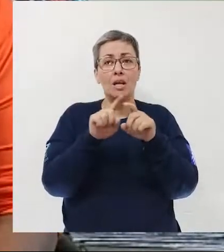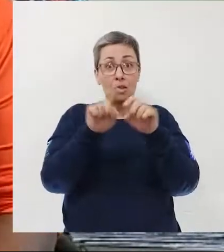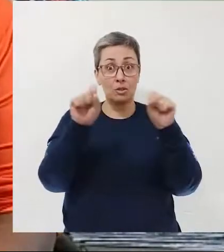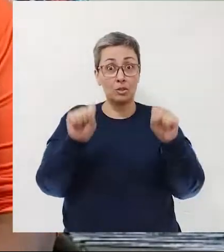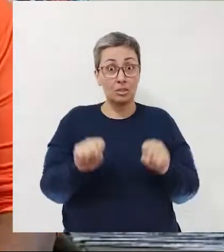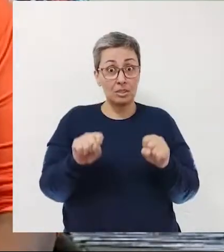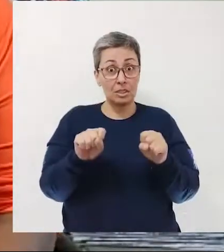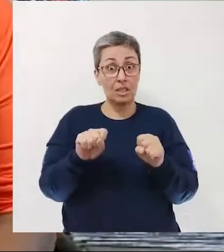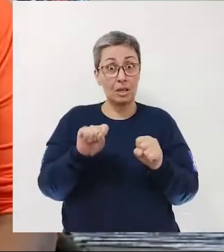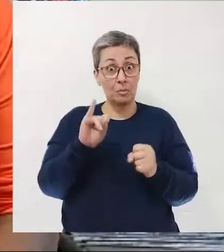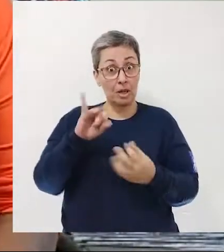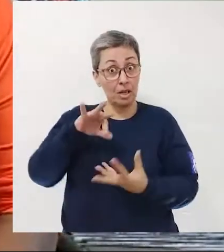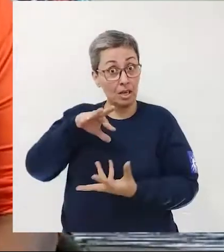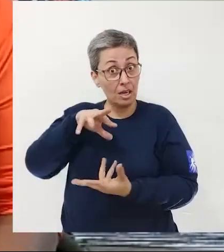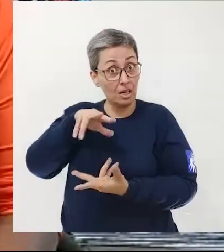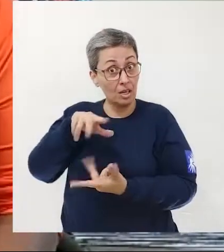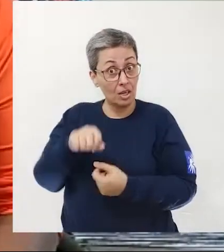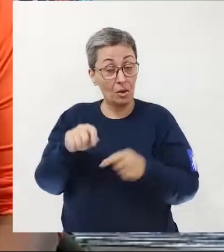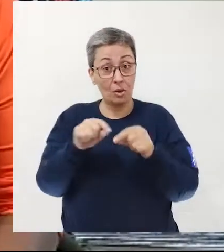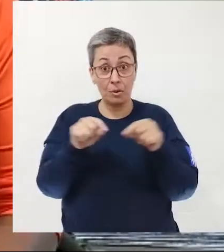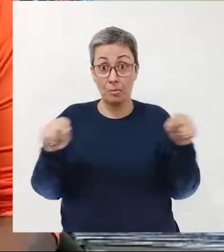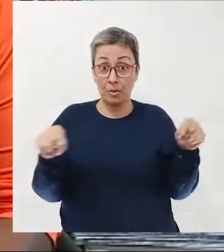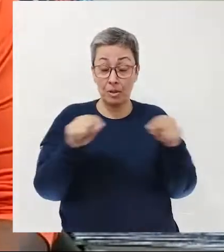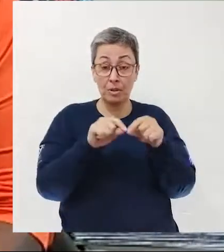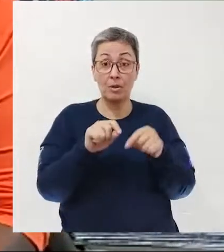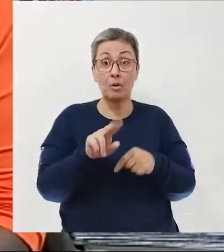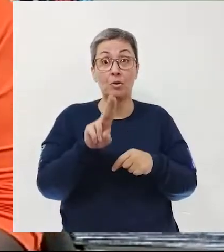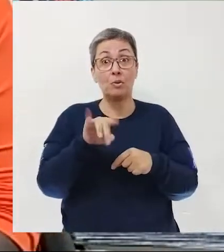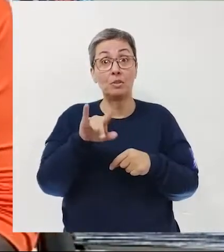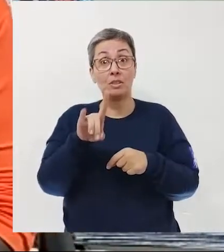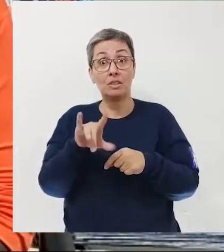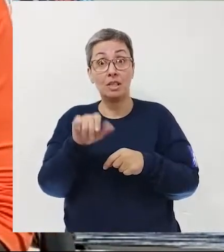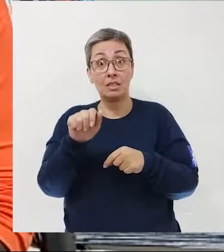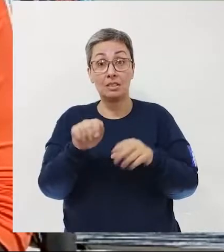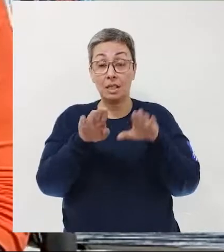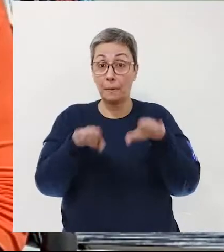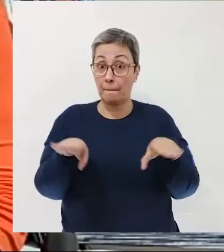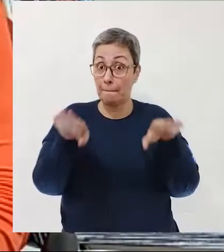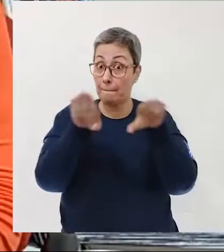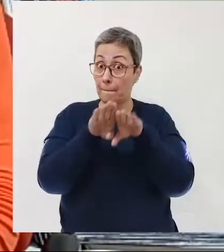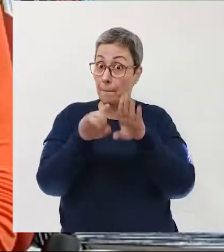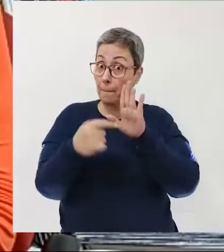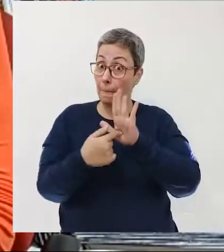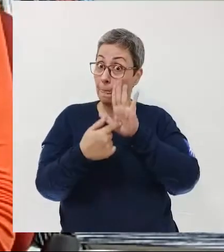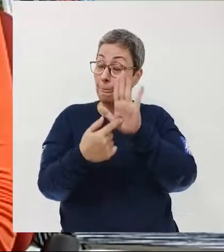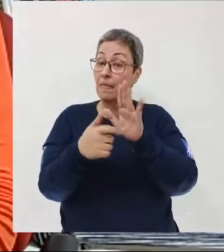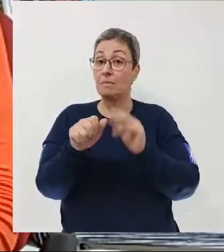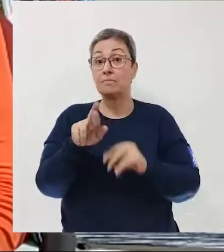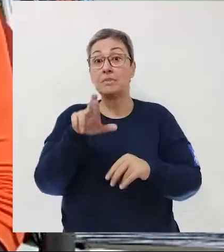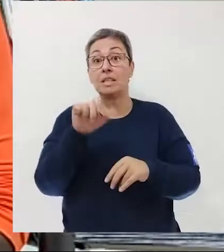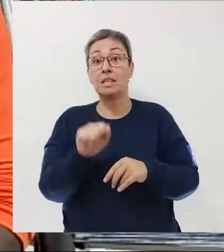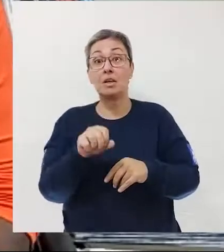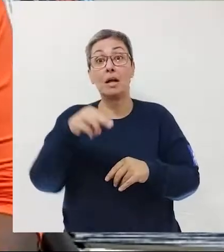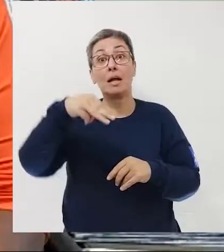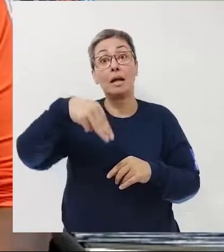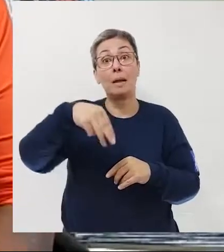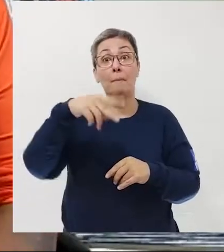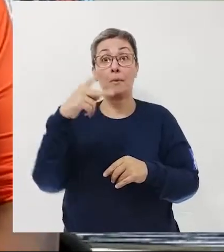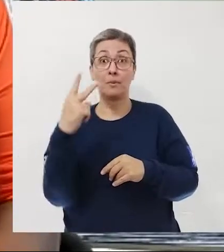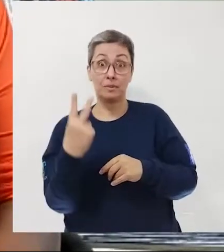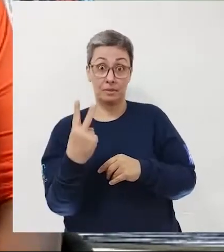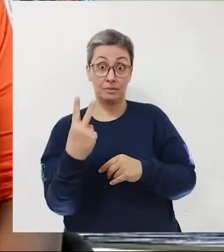Sistema Internacional de Medidas, a unidade padrão usada para expressar uma medida de área é o